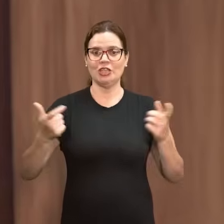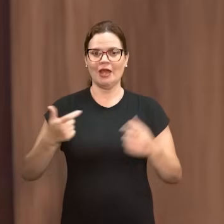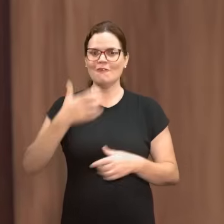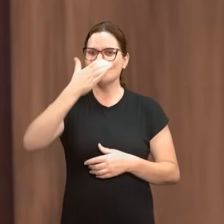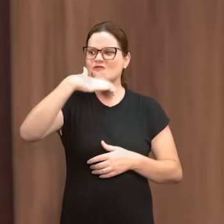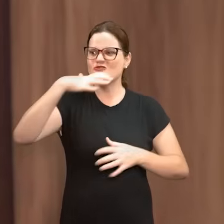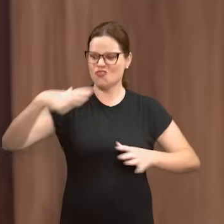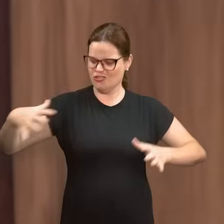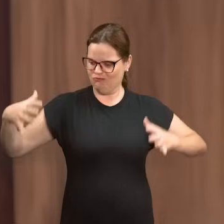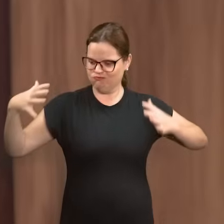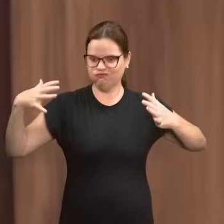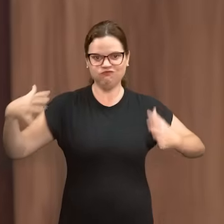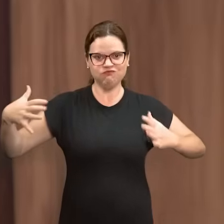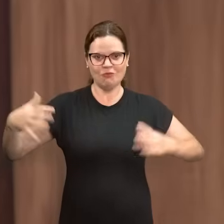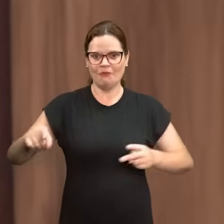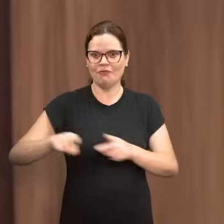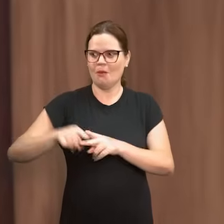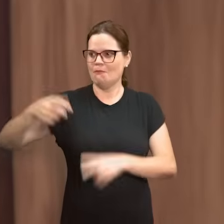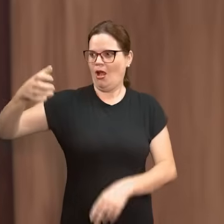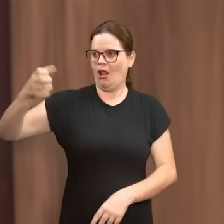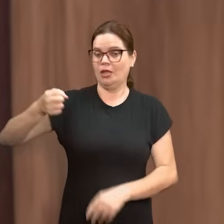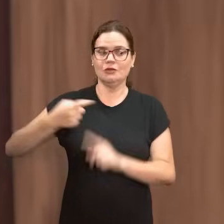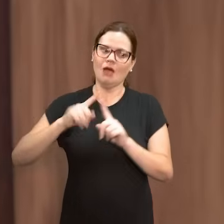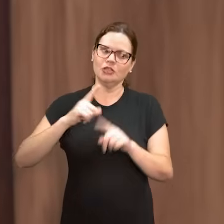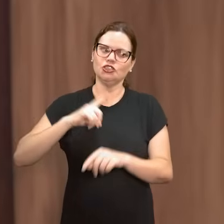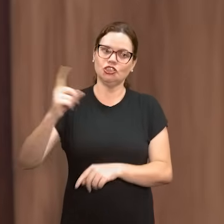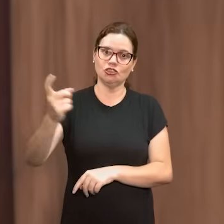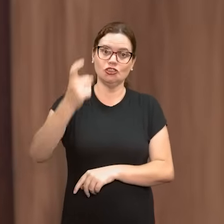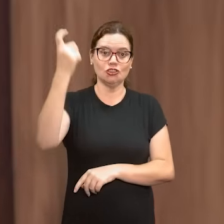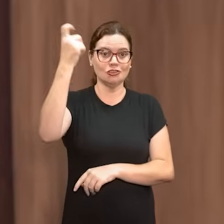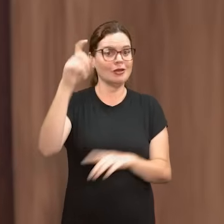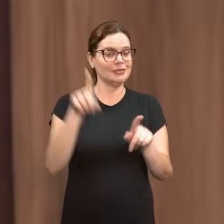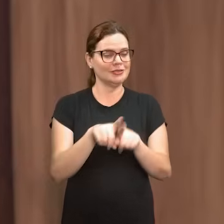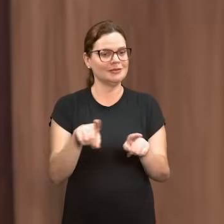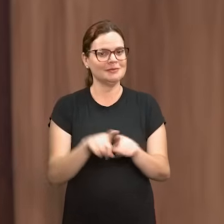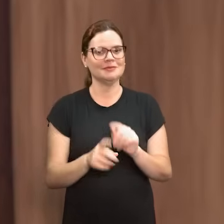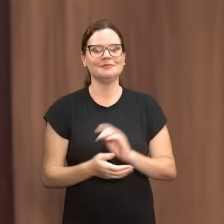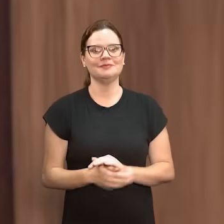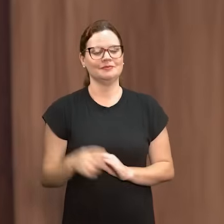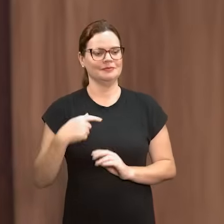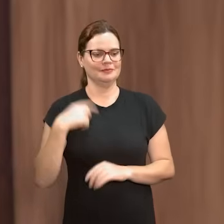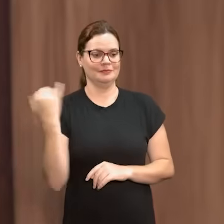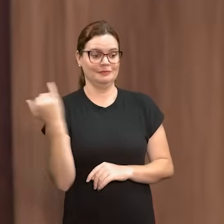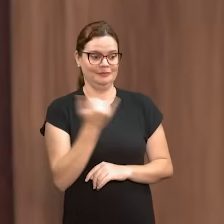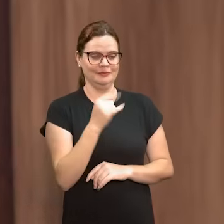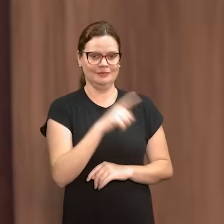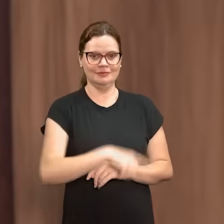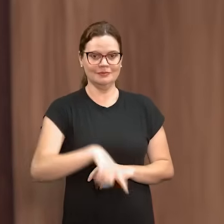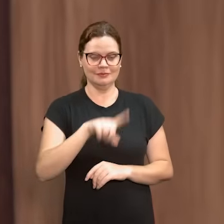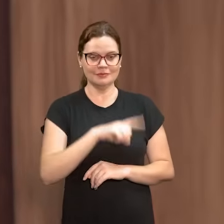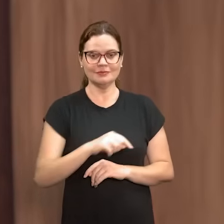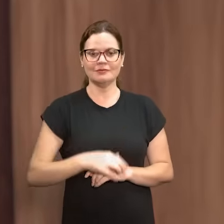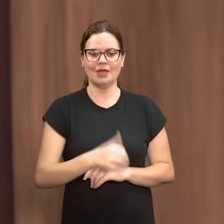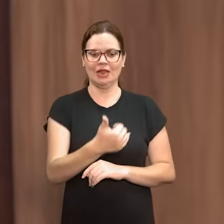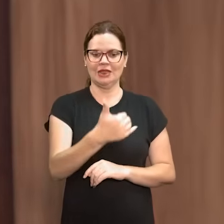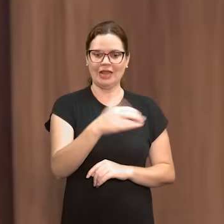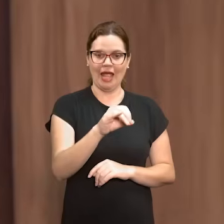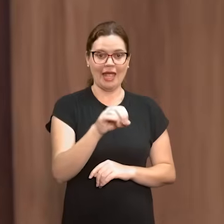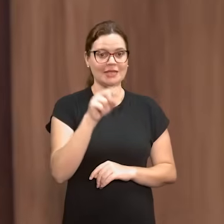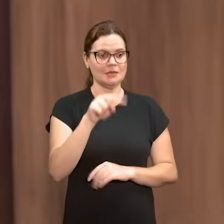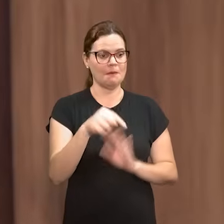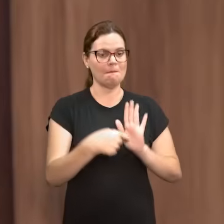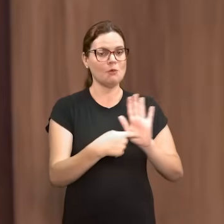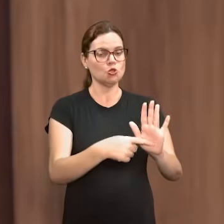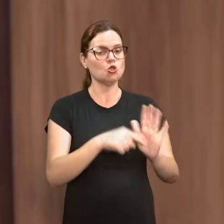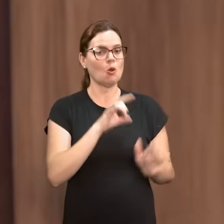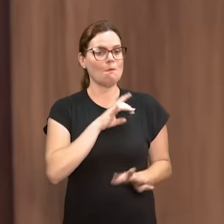grandes, manava leite e mel, mas tinha gigante na terra. E aquela notícia foi uma notícia dos espias, dos 10 deles, né, que fez